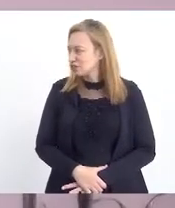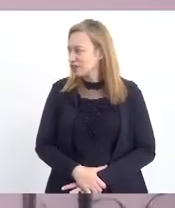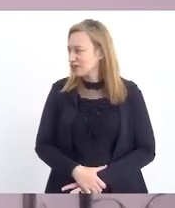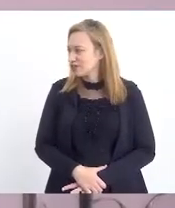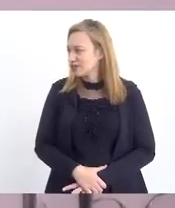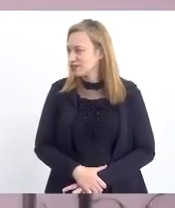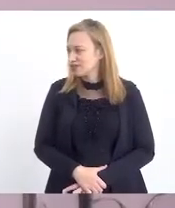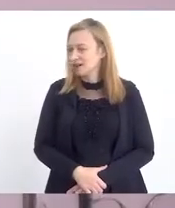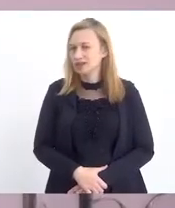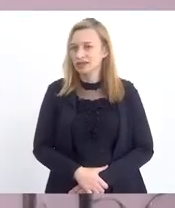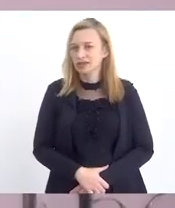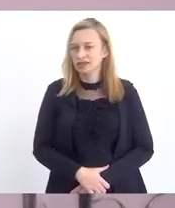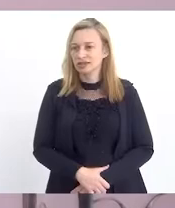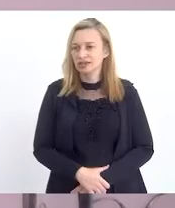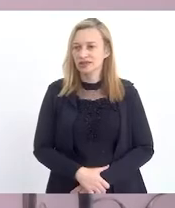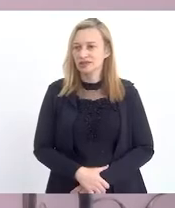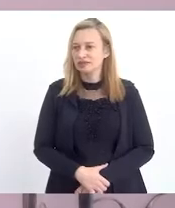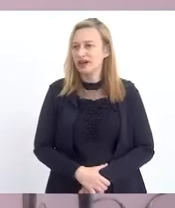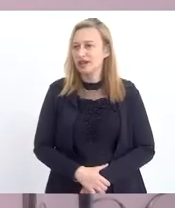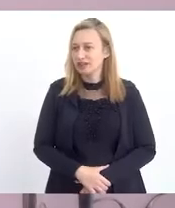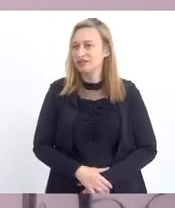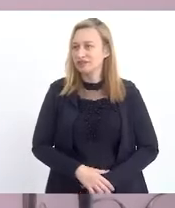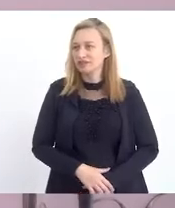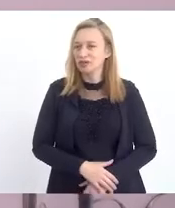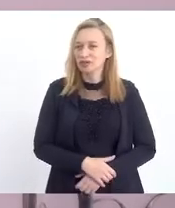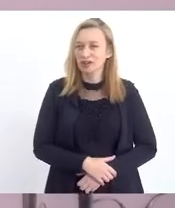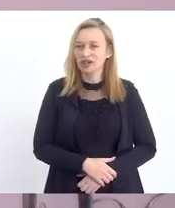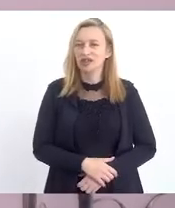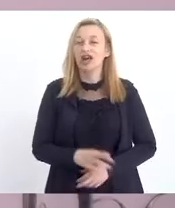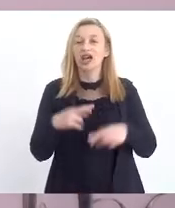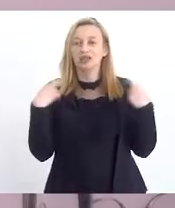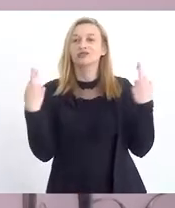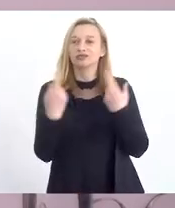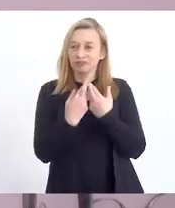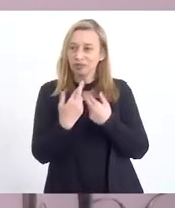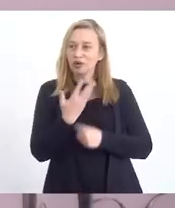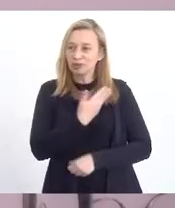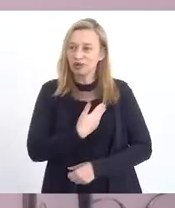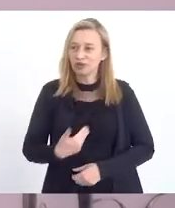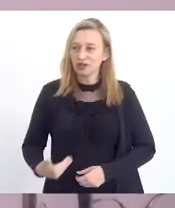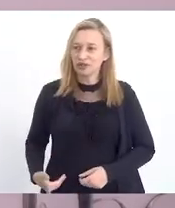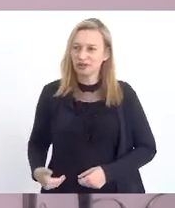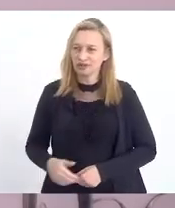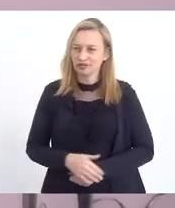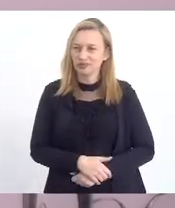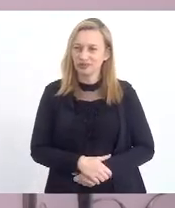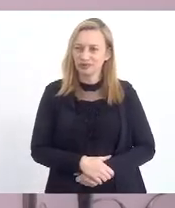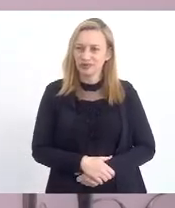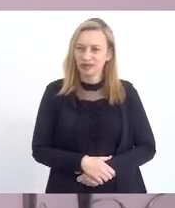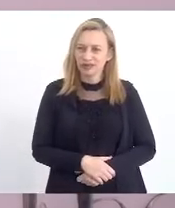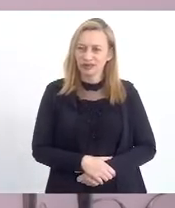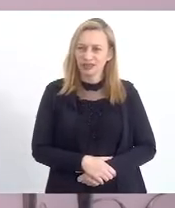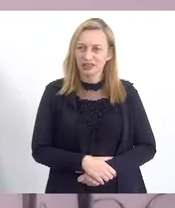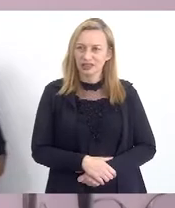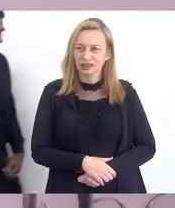Valdeque, eu verifico que essa audiência pública vem em muito boa hora.